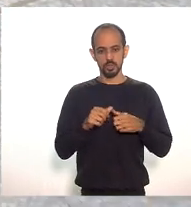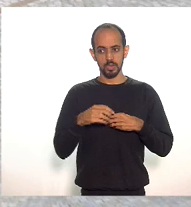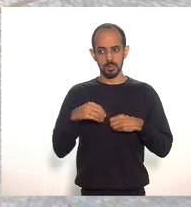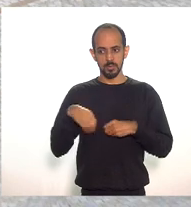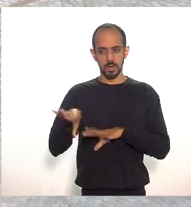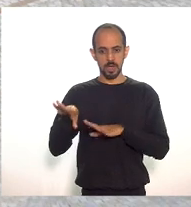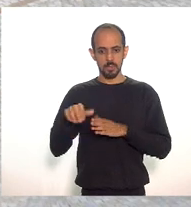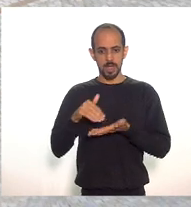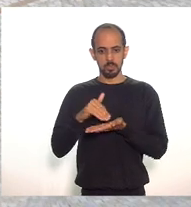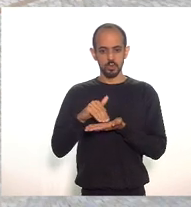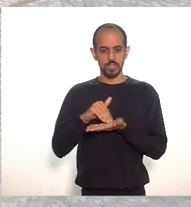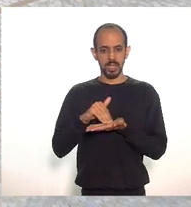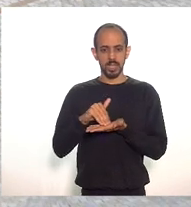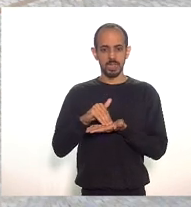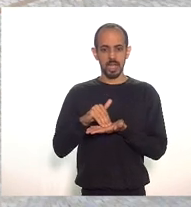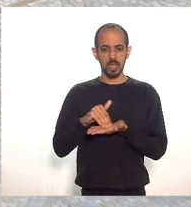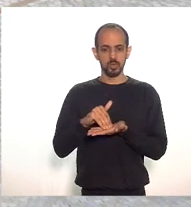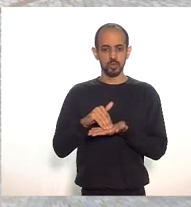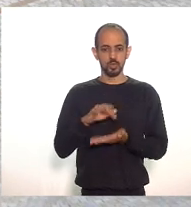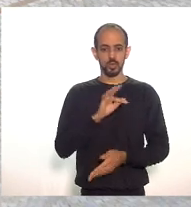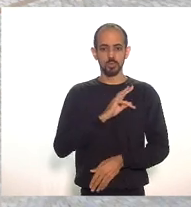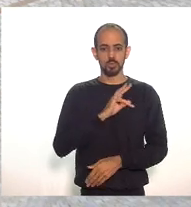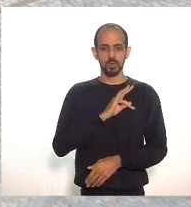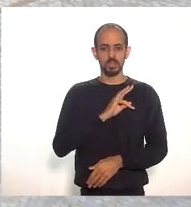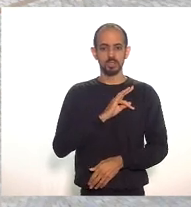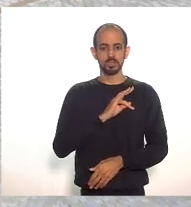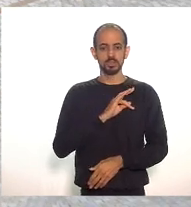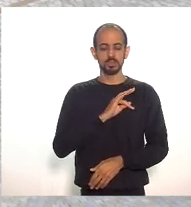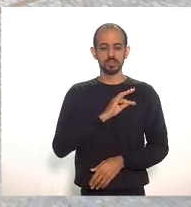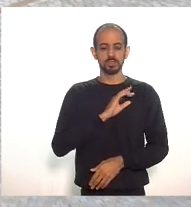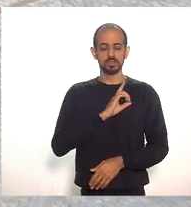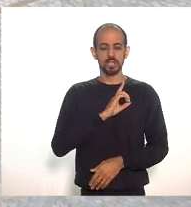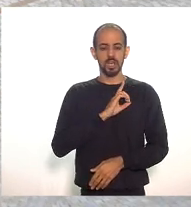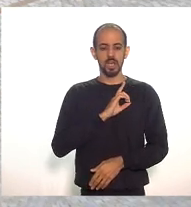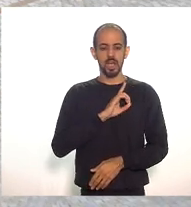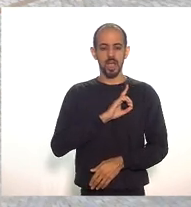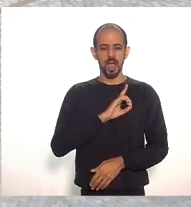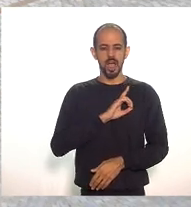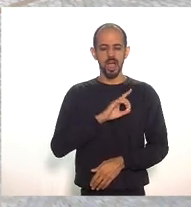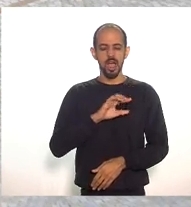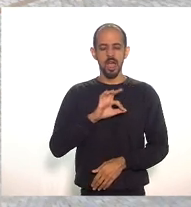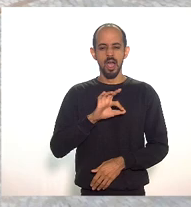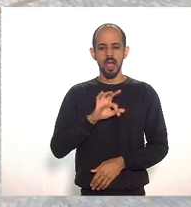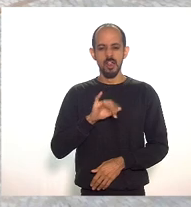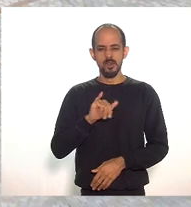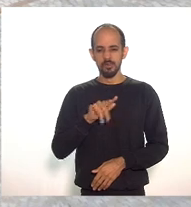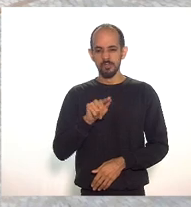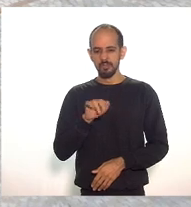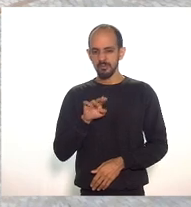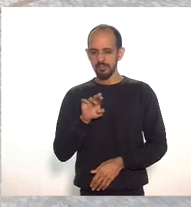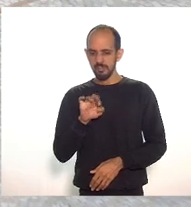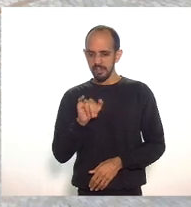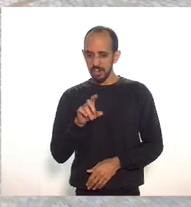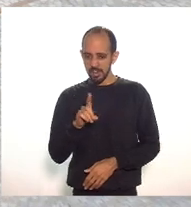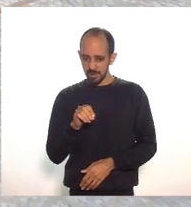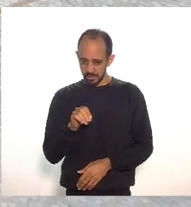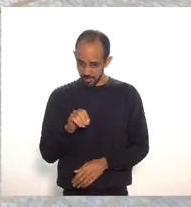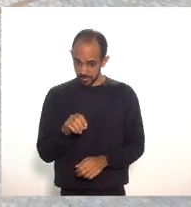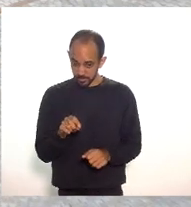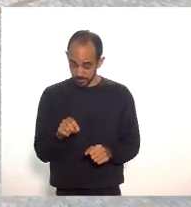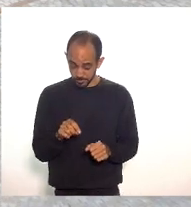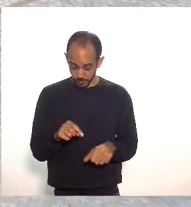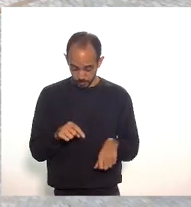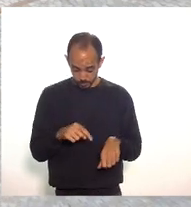que da da Polícia Militar o Coronel Figueiredo que durante dez dias Deputado assim ela